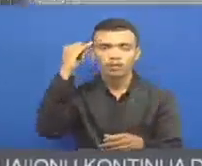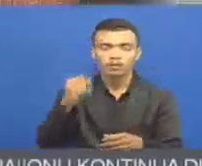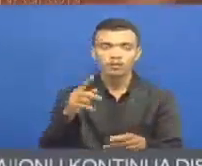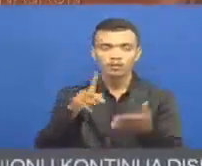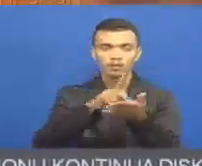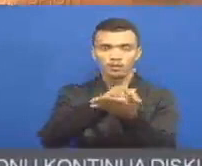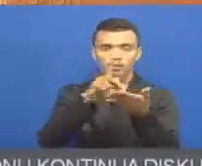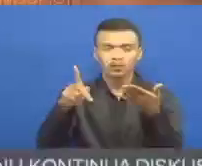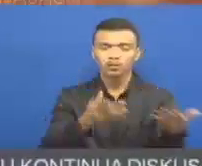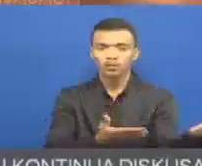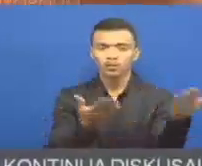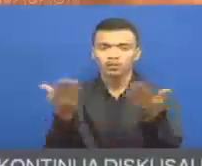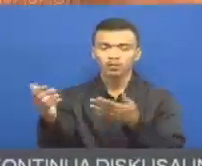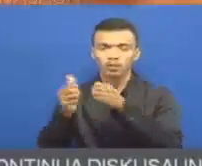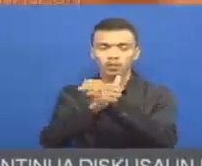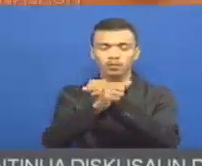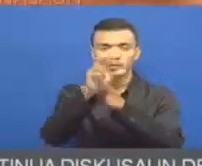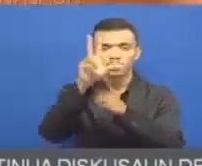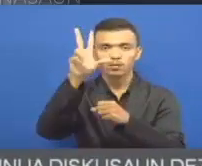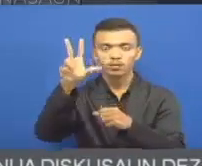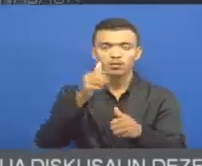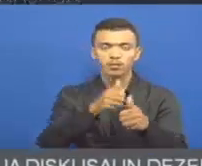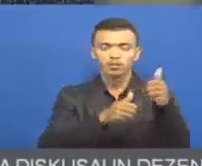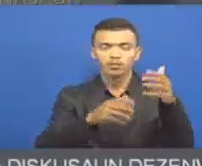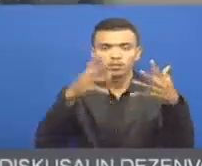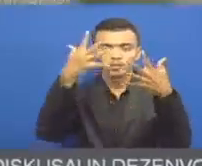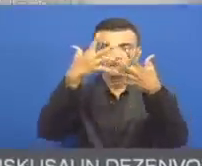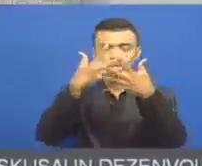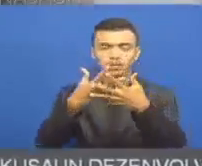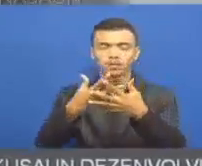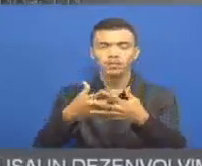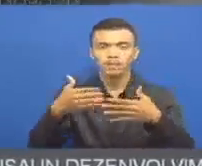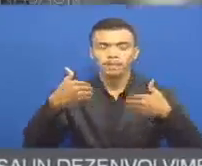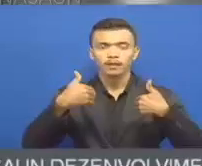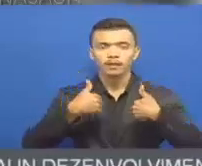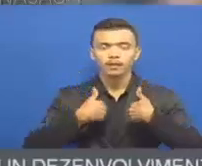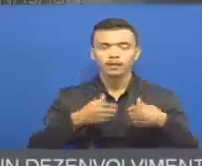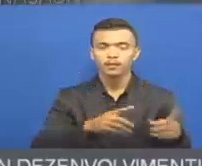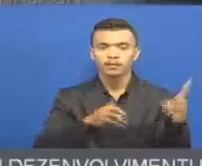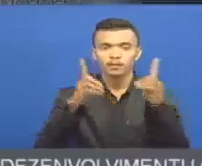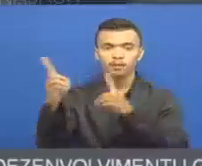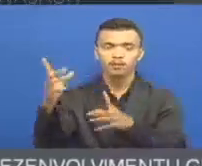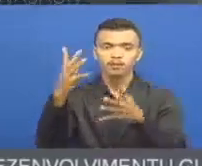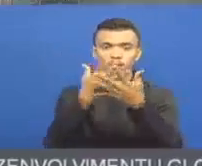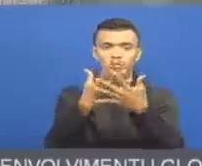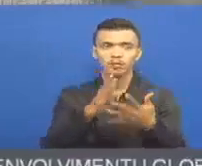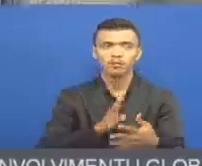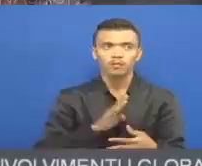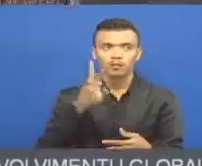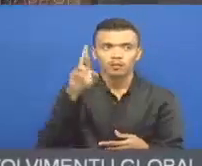Criminal. Loriquedas arguido na Intolu deba cumprir medida coação prisão preventiva e estabelecimento prisional